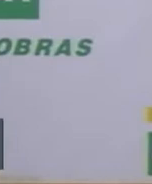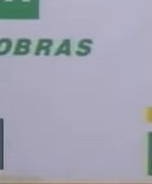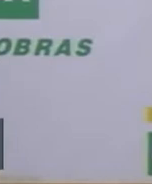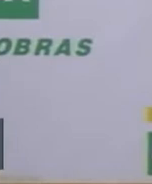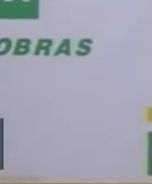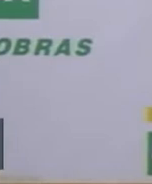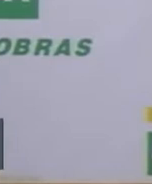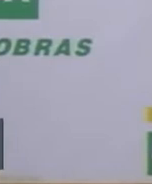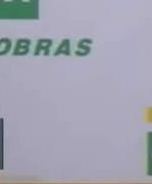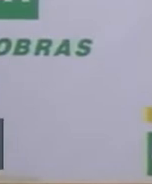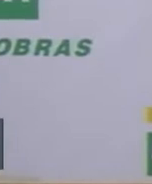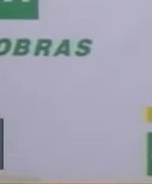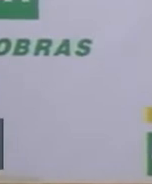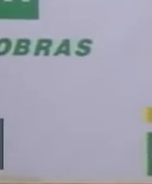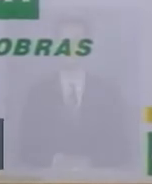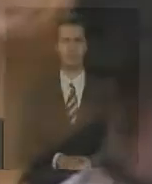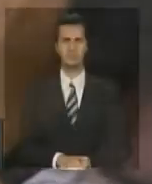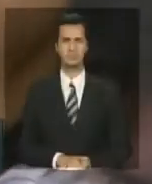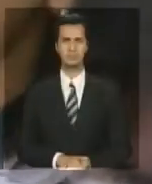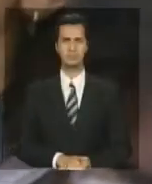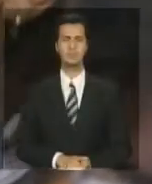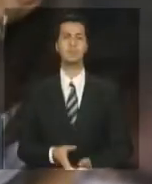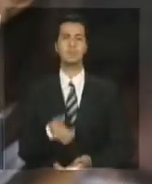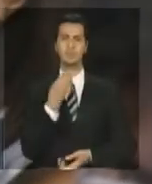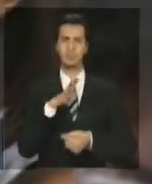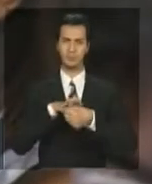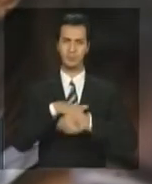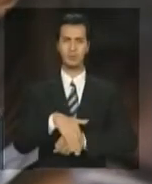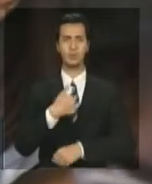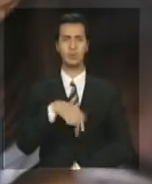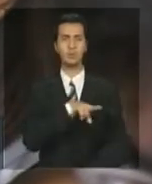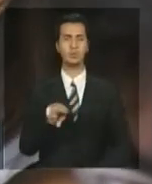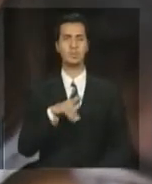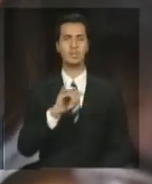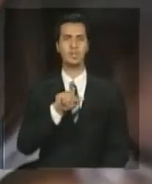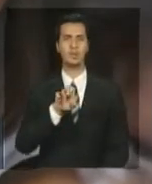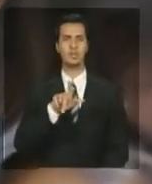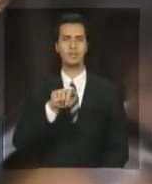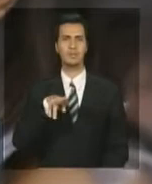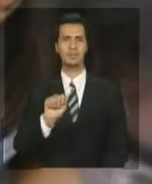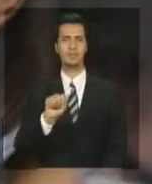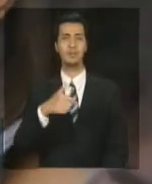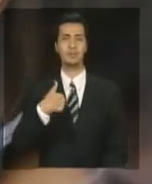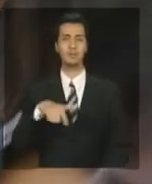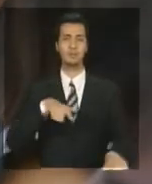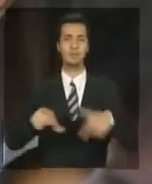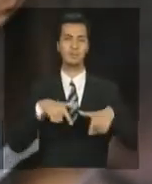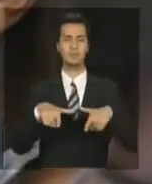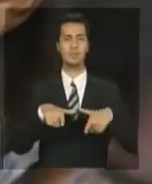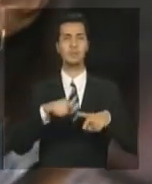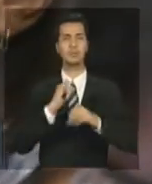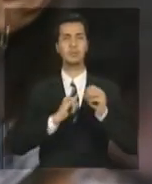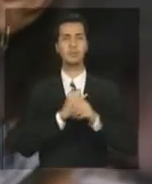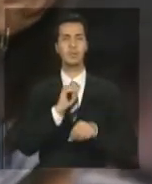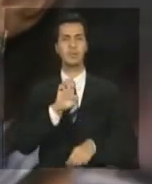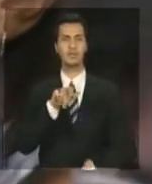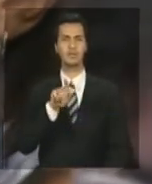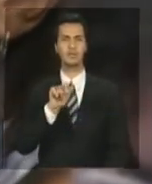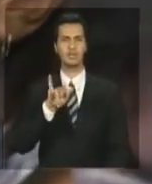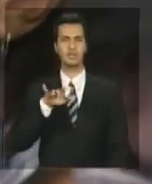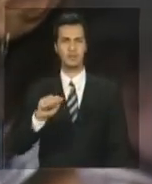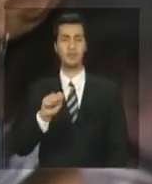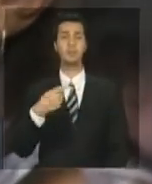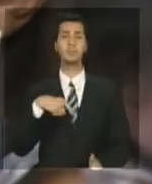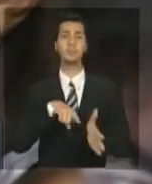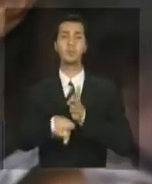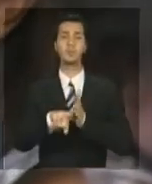Boa noite, Graça. Está aqui. Eu sou Carolina Medeiros, do canal Energia. Queria perguntar para você quais são as perspectivas